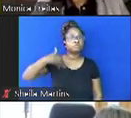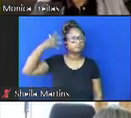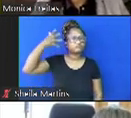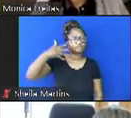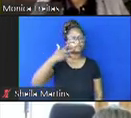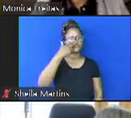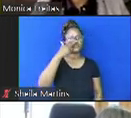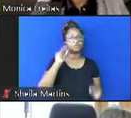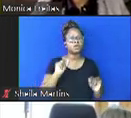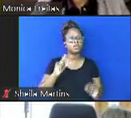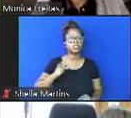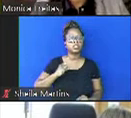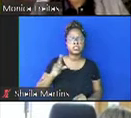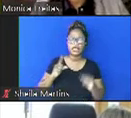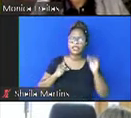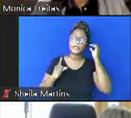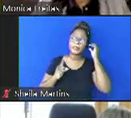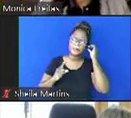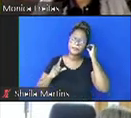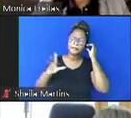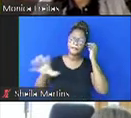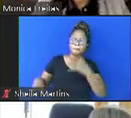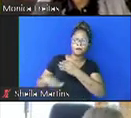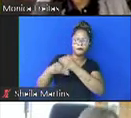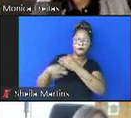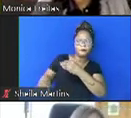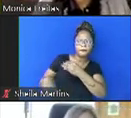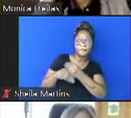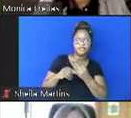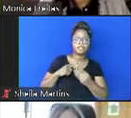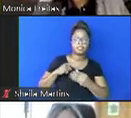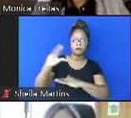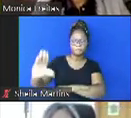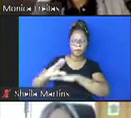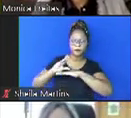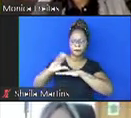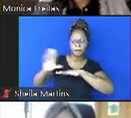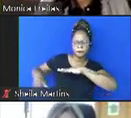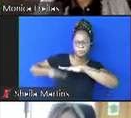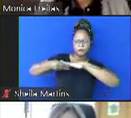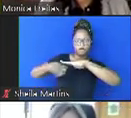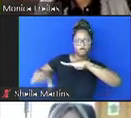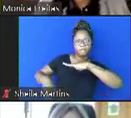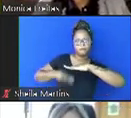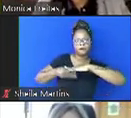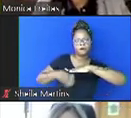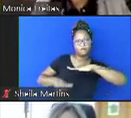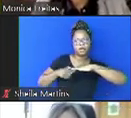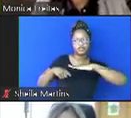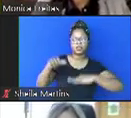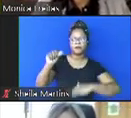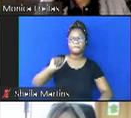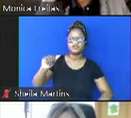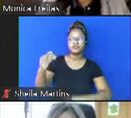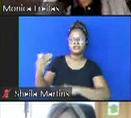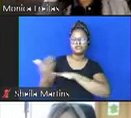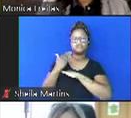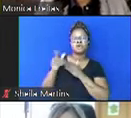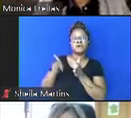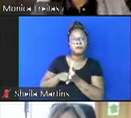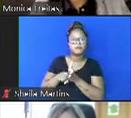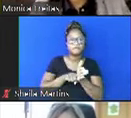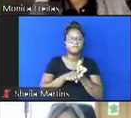existe um complemento, né, de uma outra associação que ajuda, então, por exemplo, pesquisadores que estão em